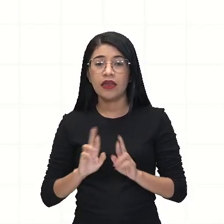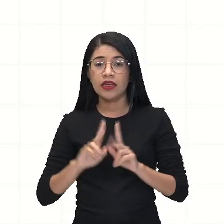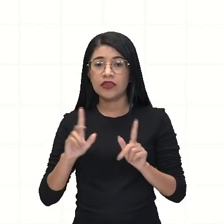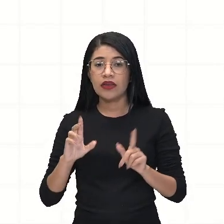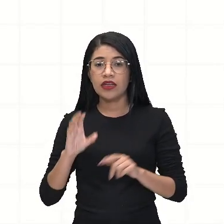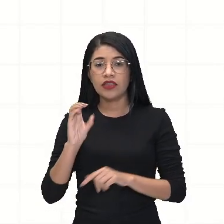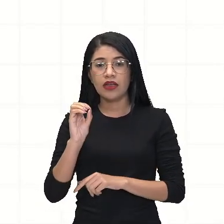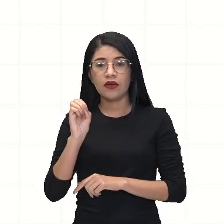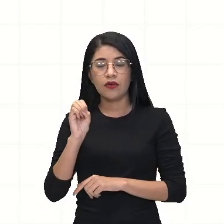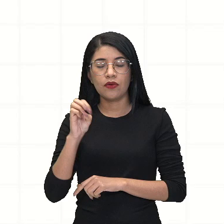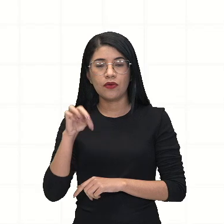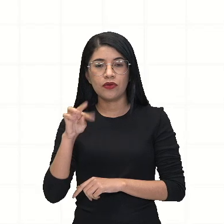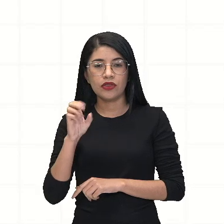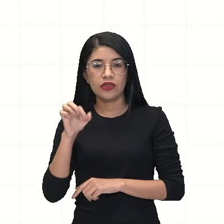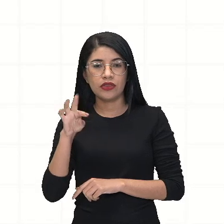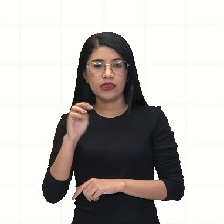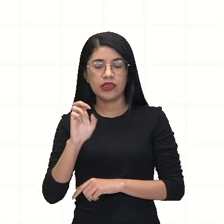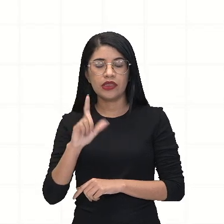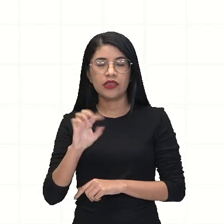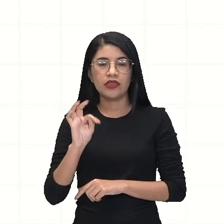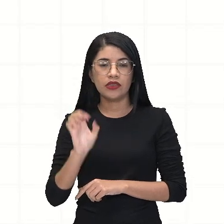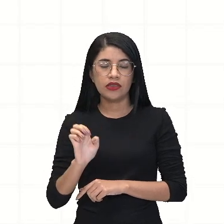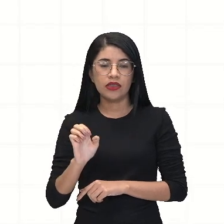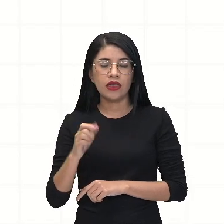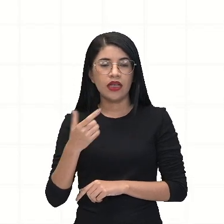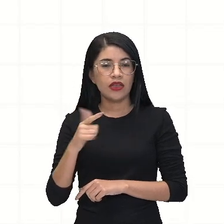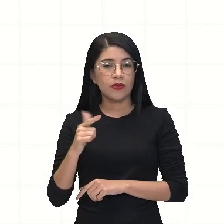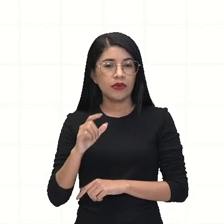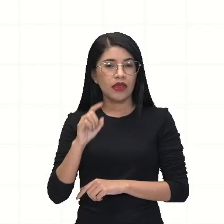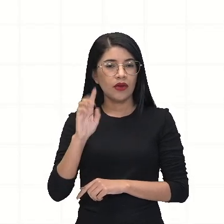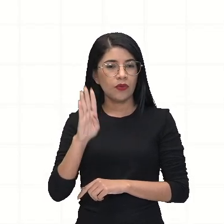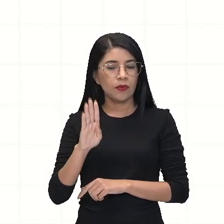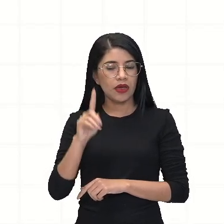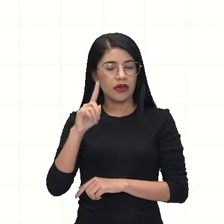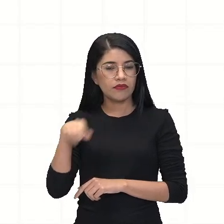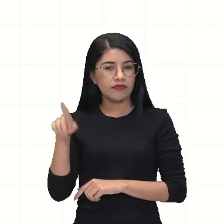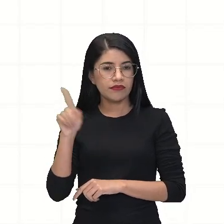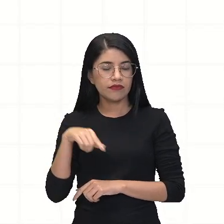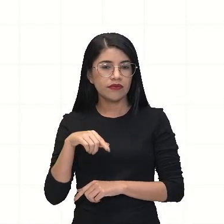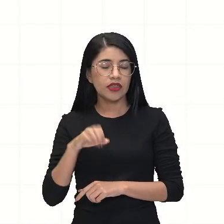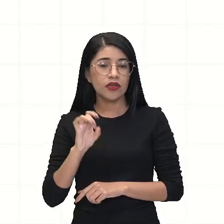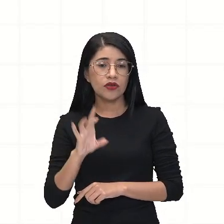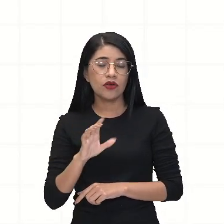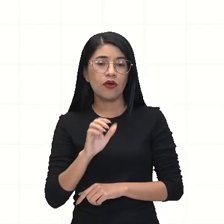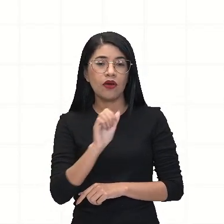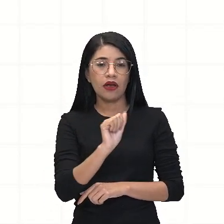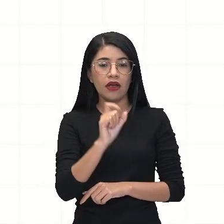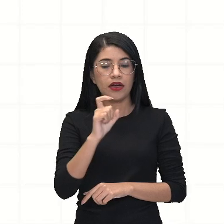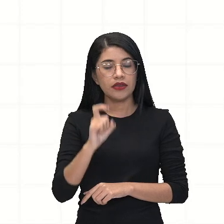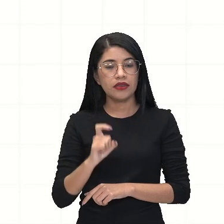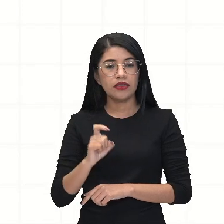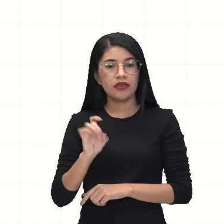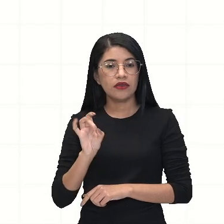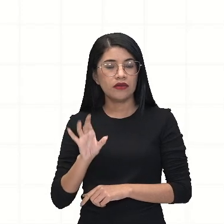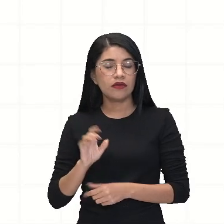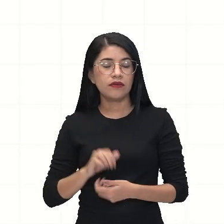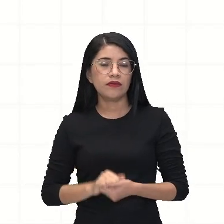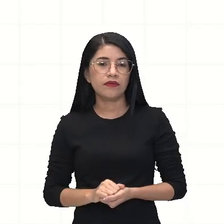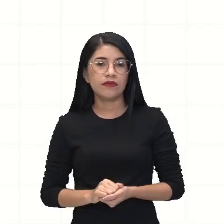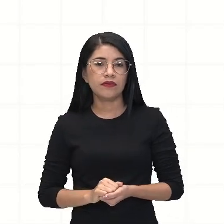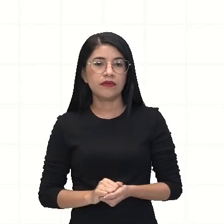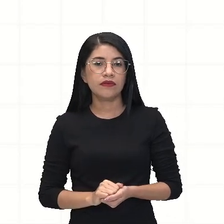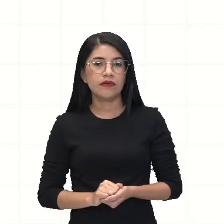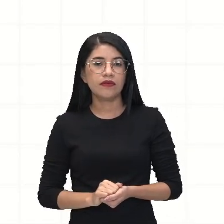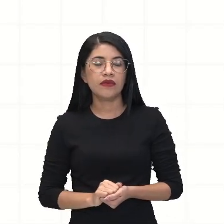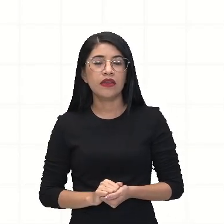vai ter esse B. Ou seja, ele vai ter somente a parte de A multiplicado por x. E a gente já